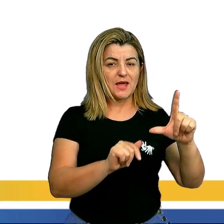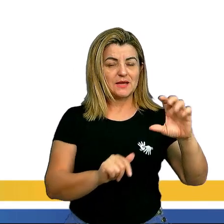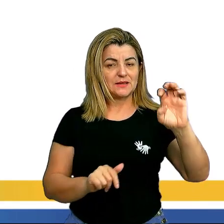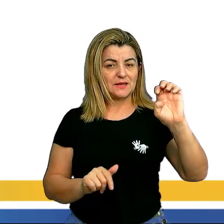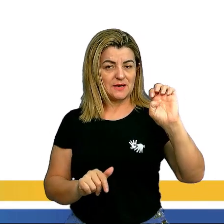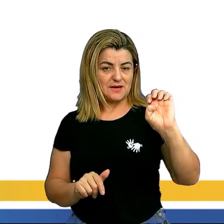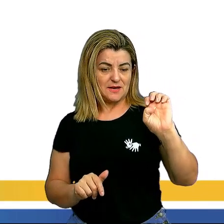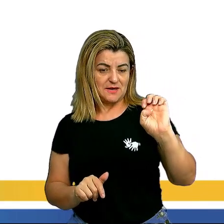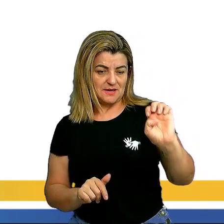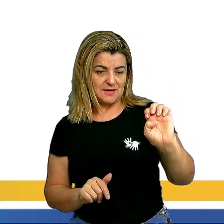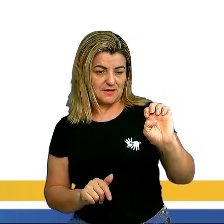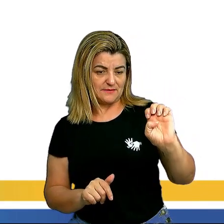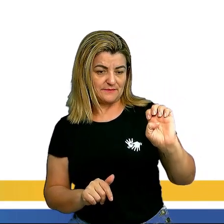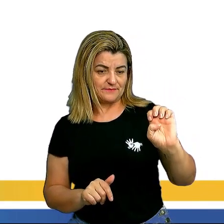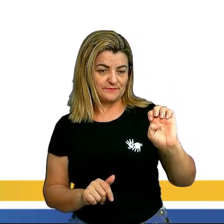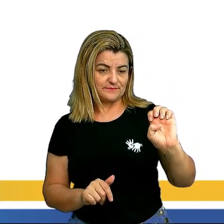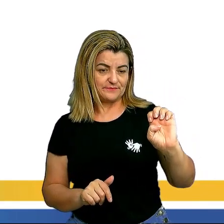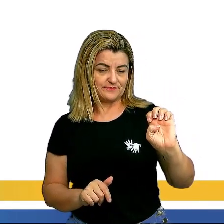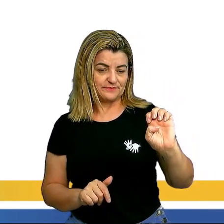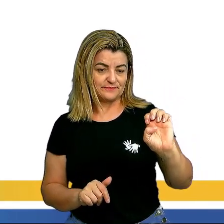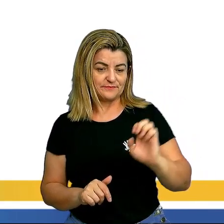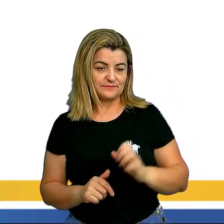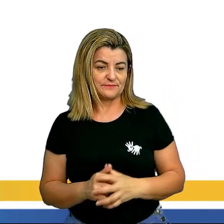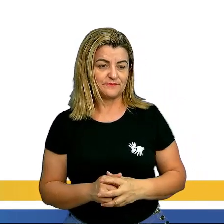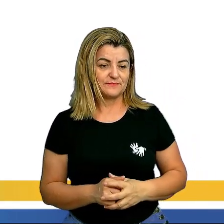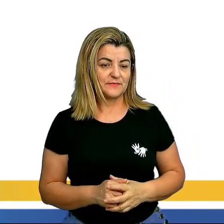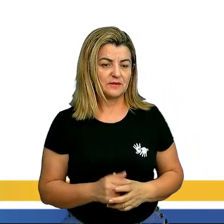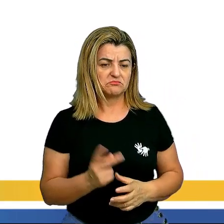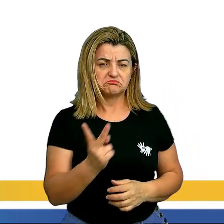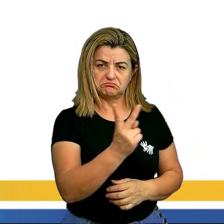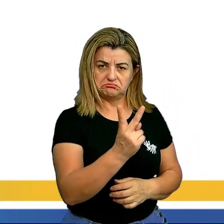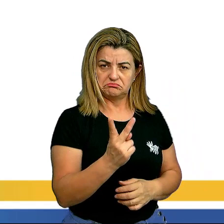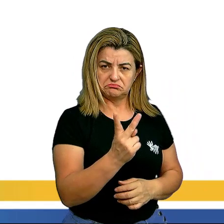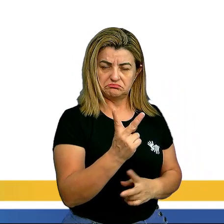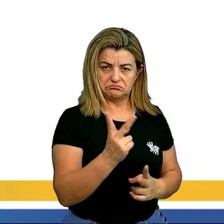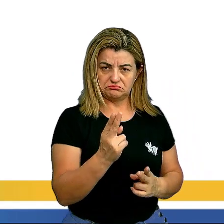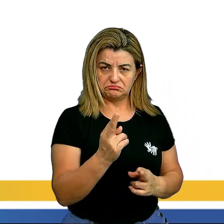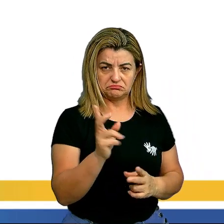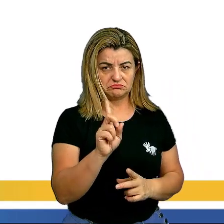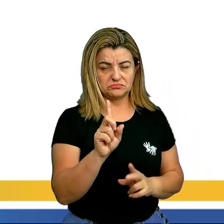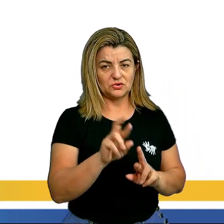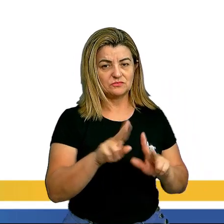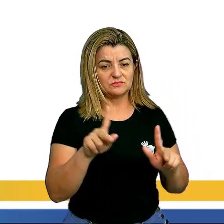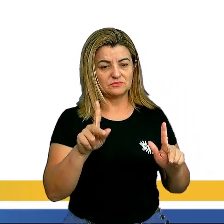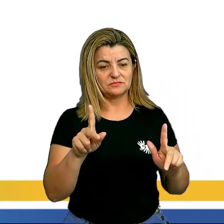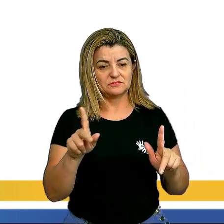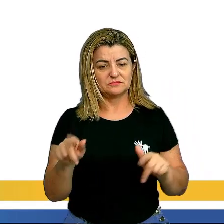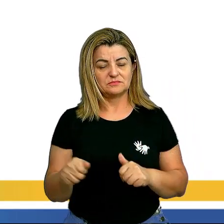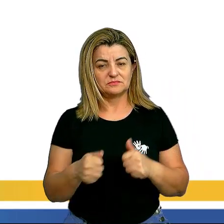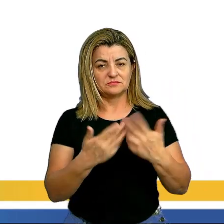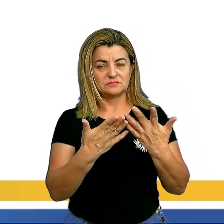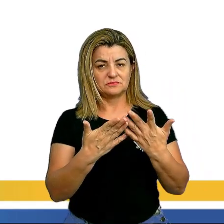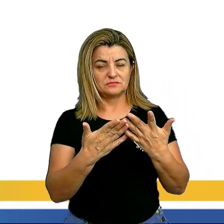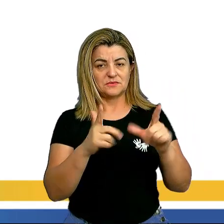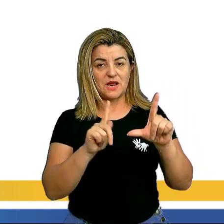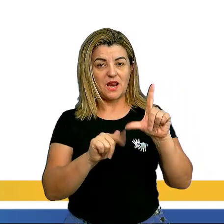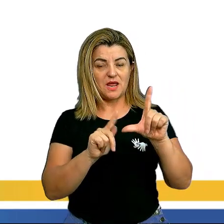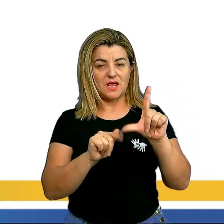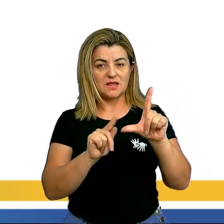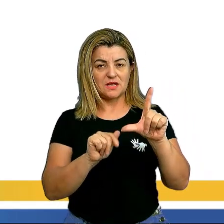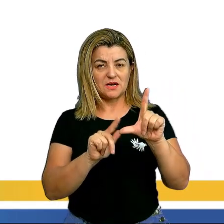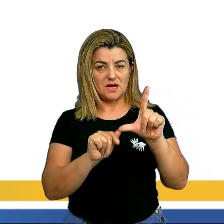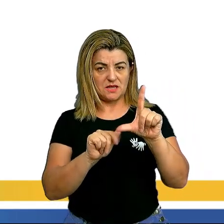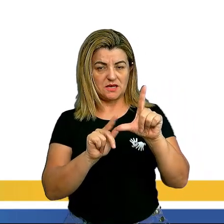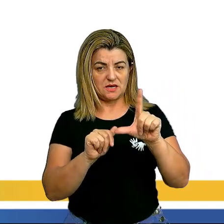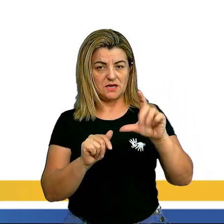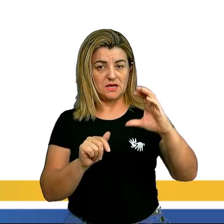da população original A? Tu acha que a D2 é igual a A? São diferentes, pessoal. Então, a nossa alternativa certa é a C,